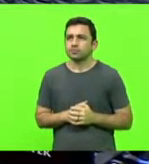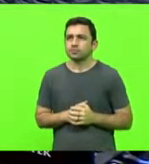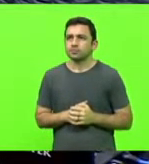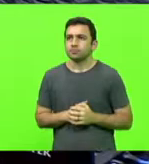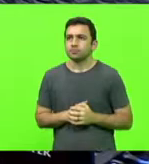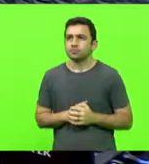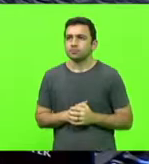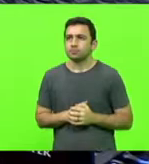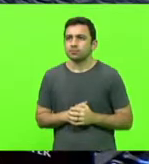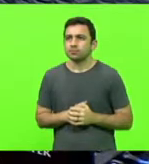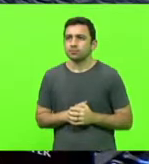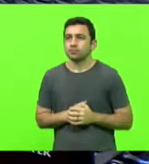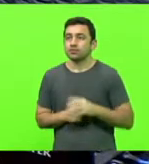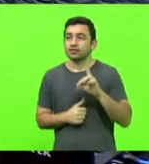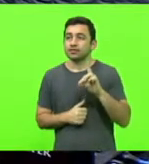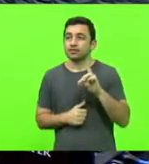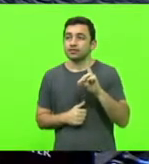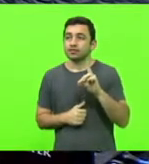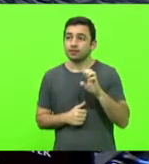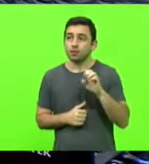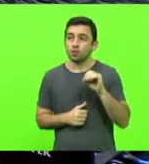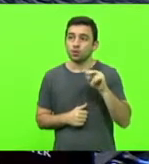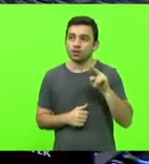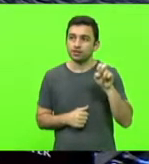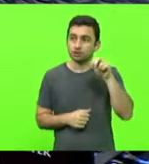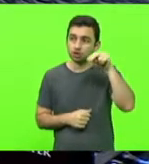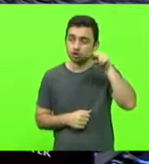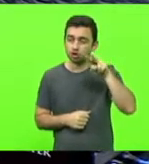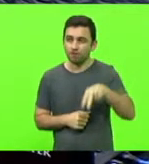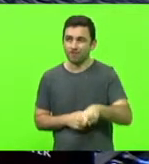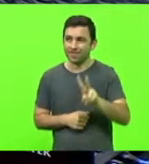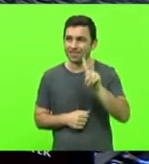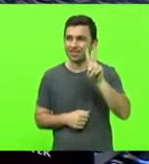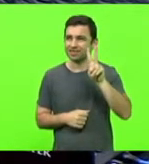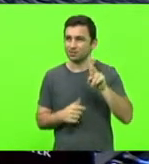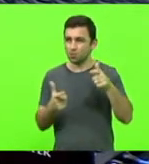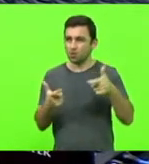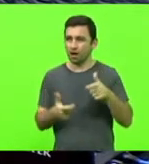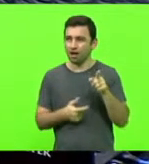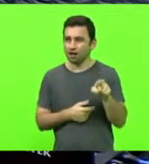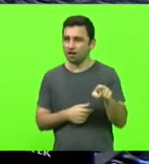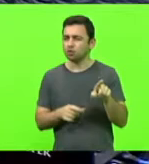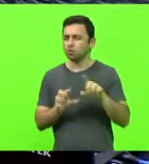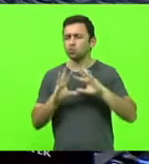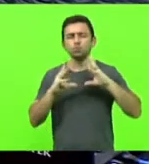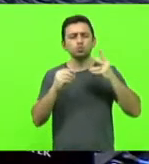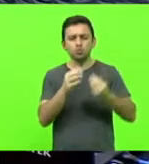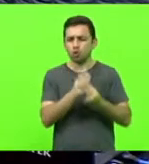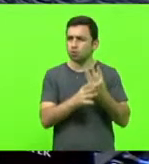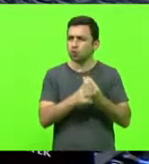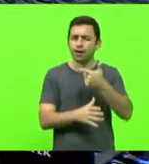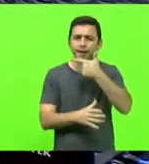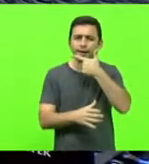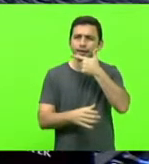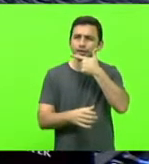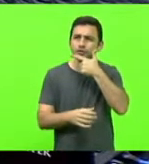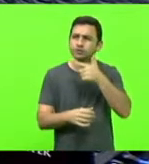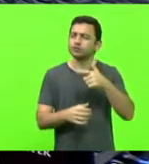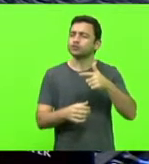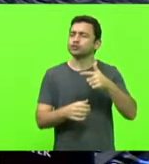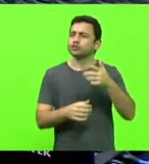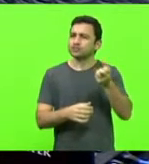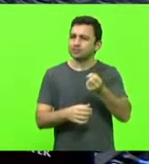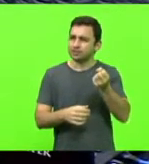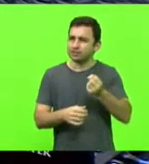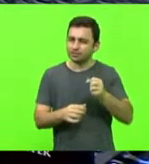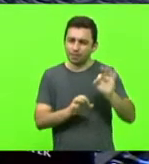de Deoli, lá de Nova Veneza, e todos os produtores de queijo artesanal de leite cru que aprenderam com seus pais,